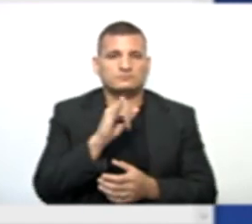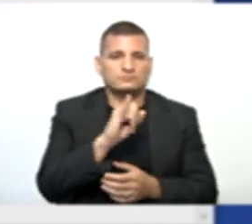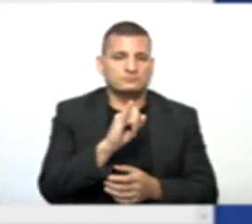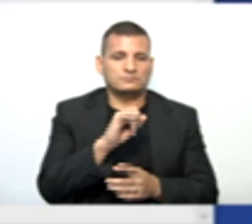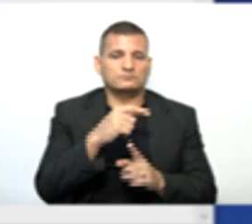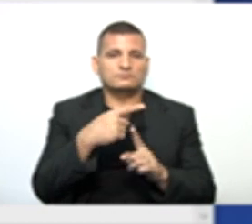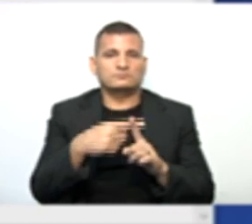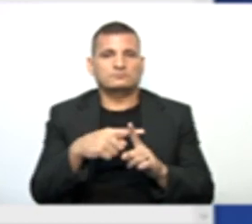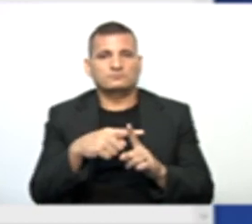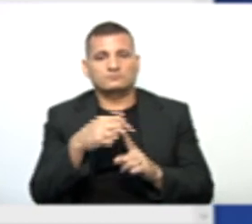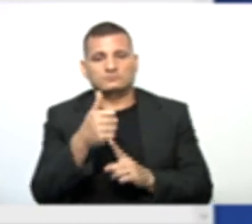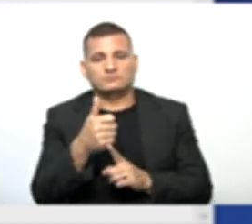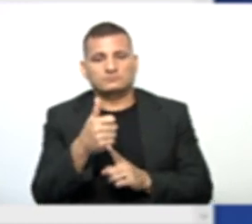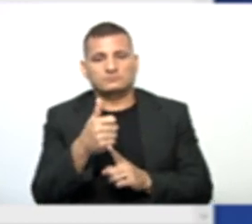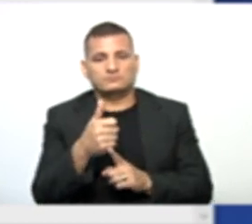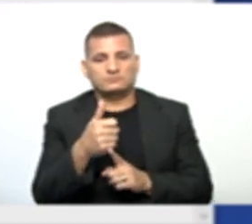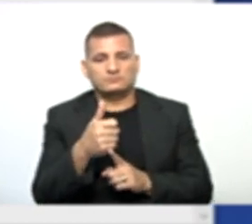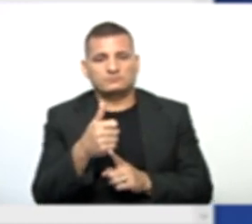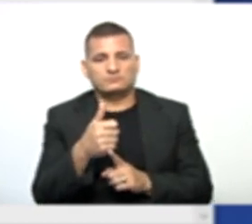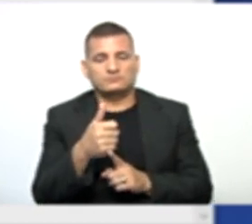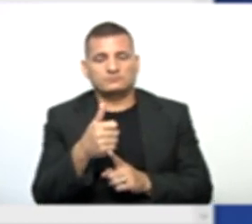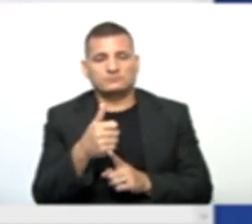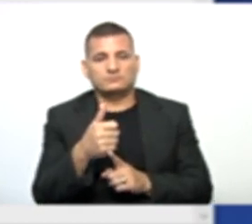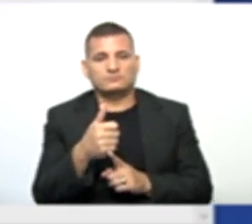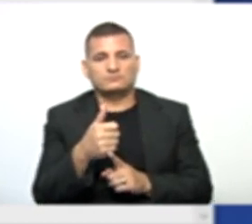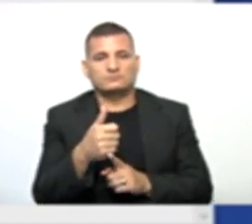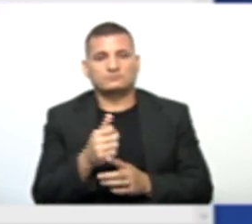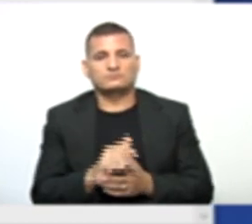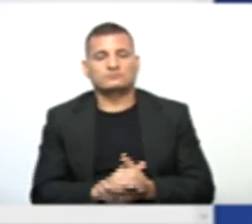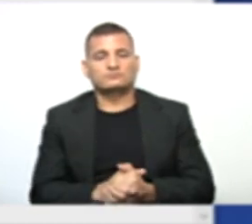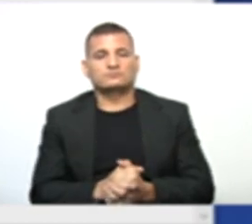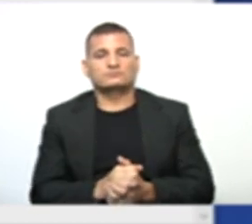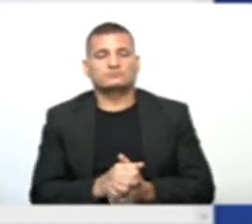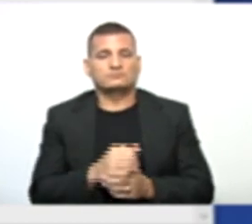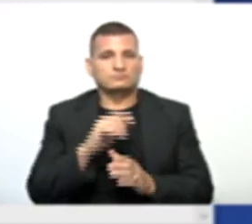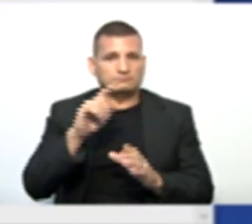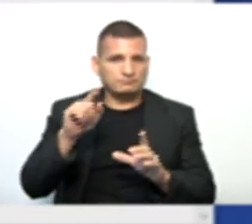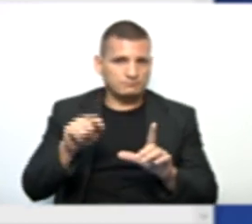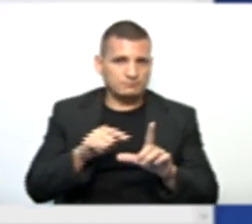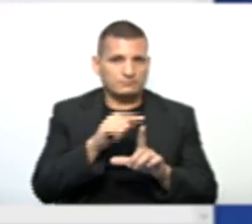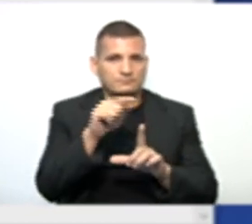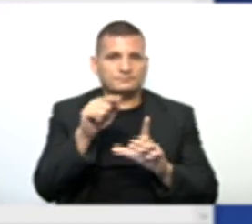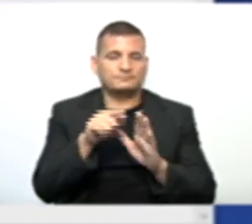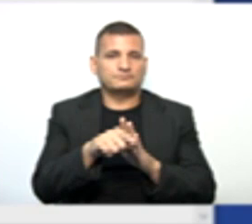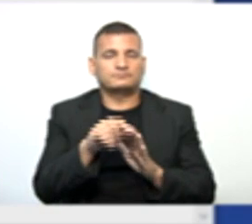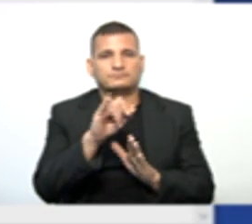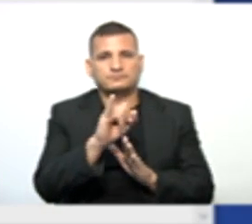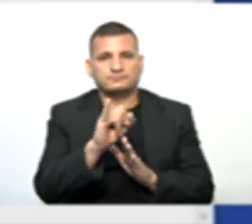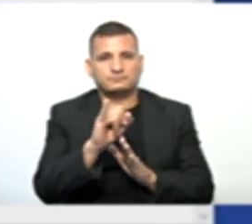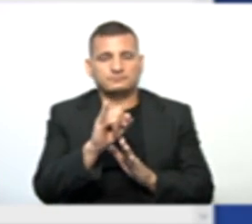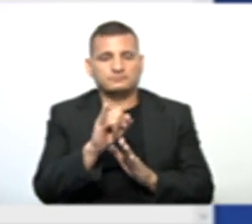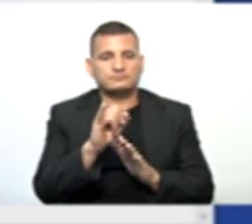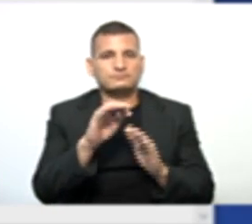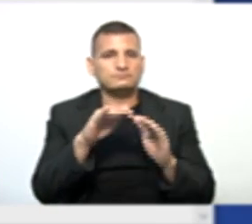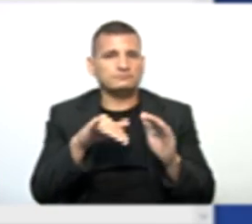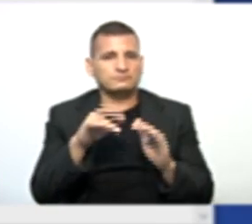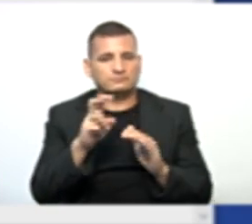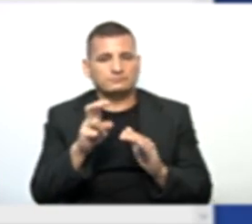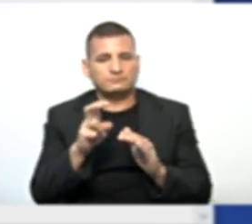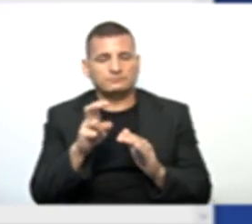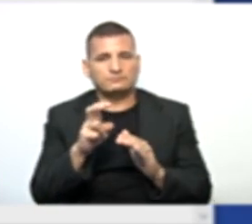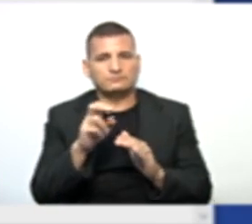1, vai dar 1. E ele volta aqui e pergunta, o i, que é 1, é menor que 5?